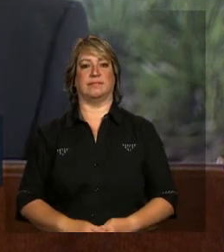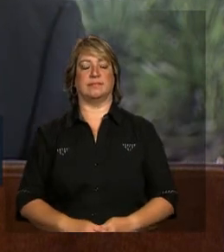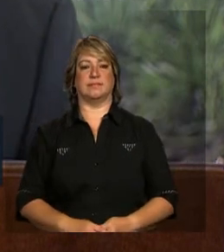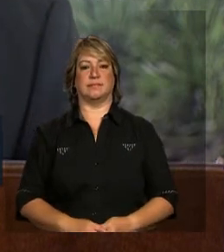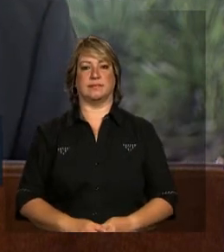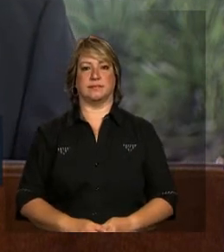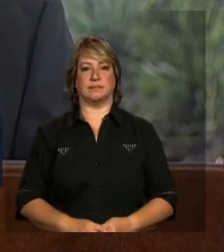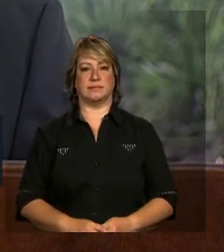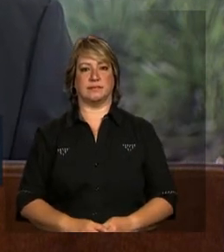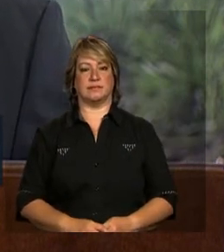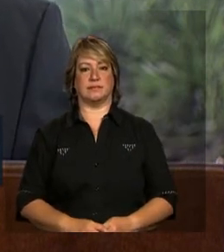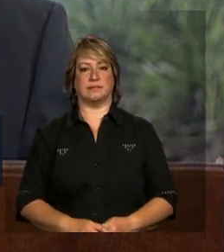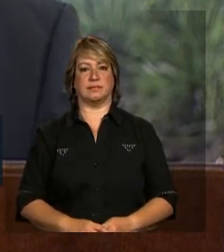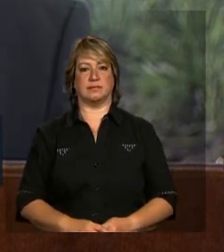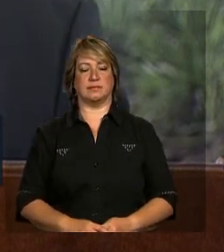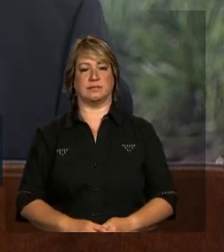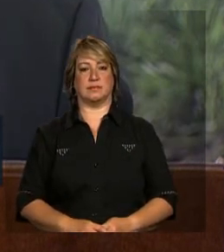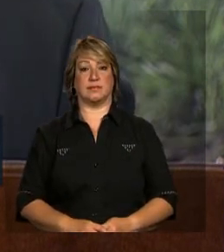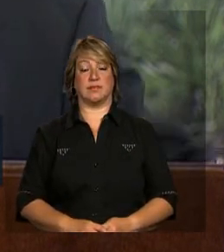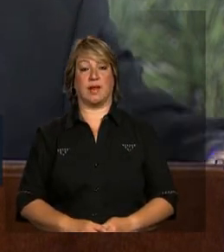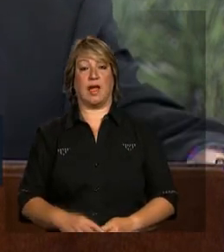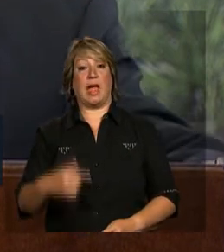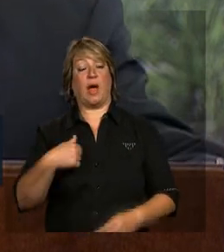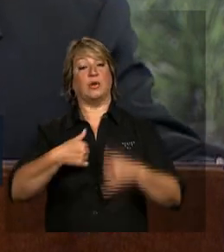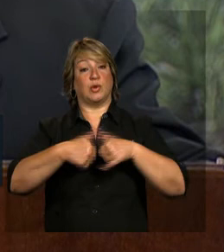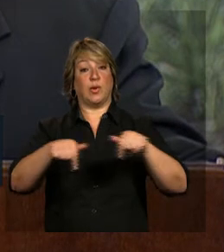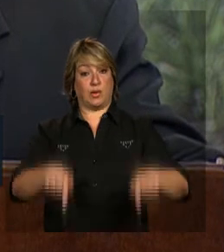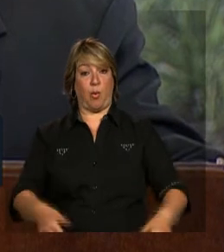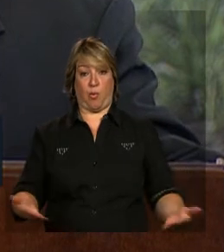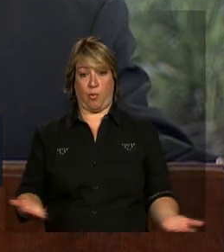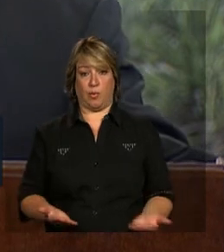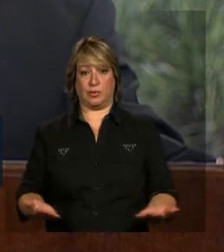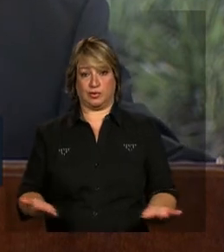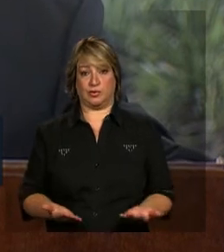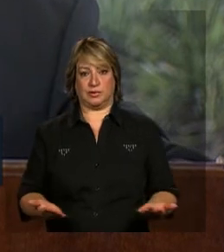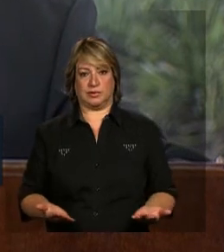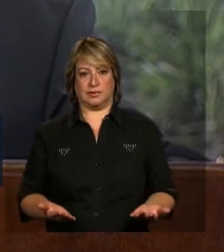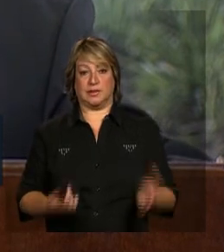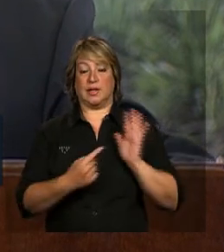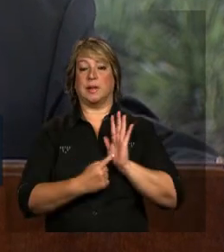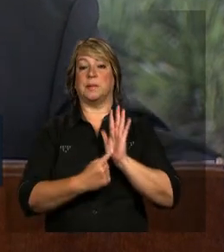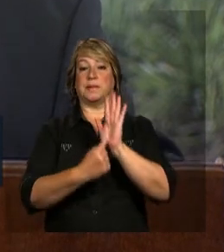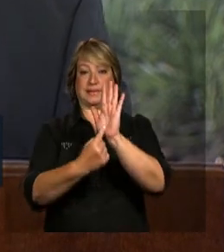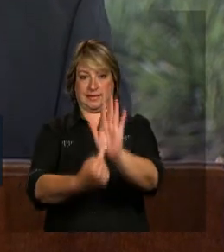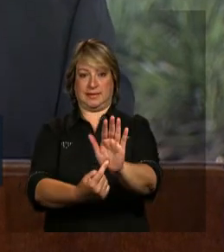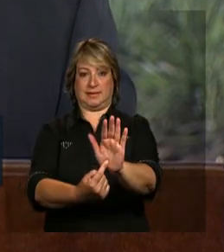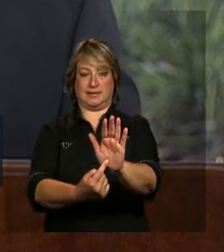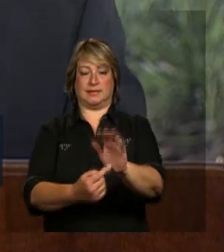E aí eu estou aqui nessa oportunidade para apresentar